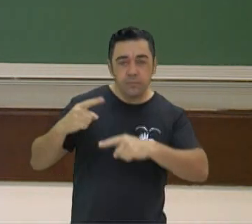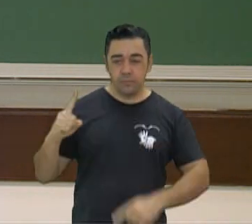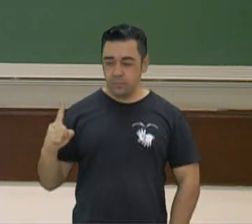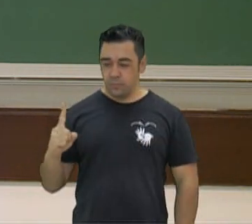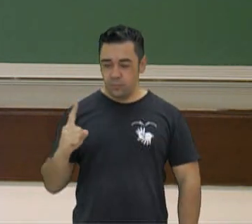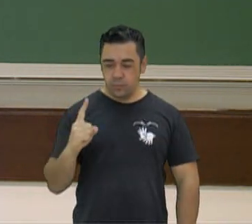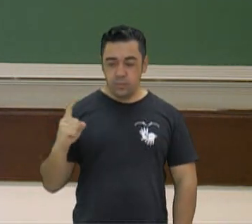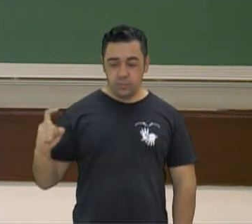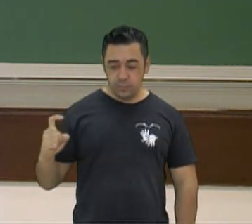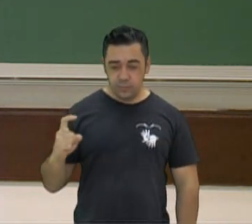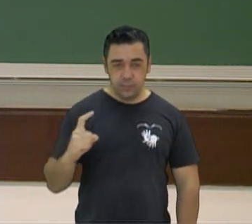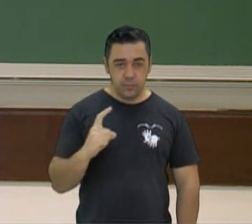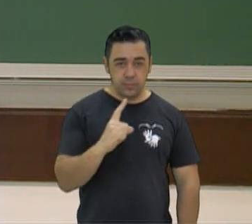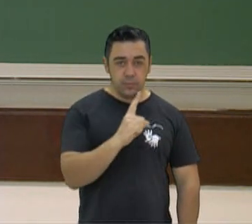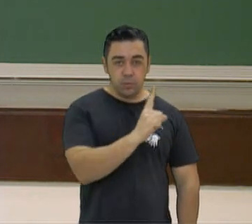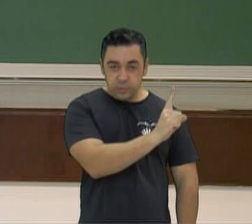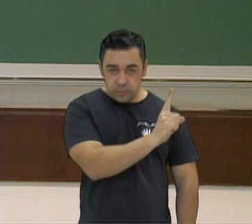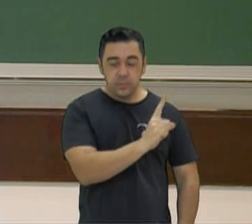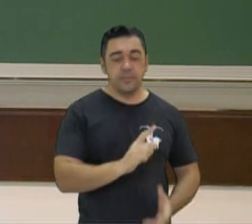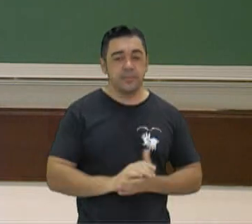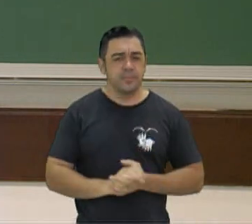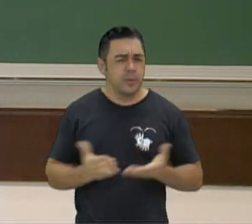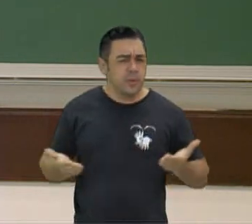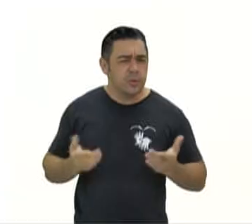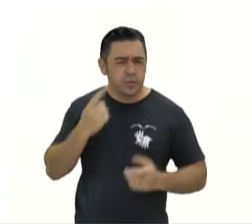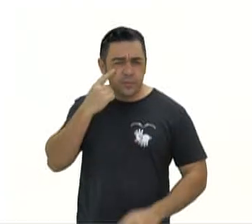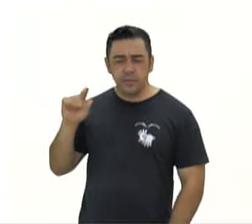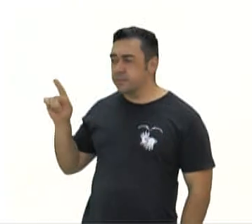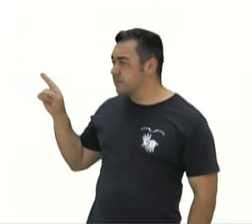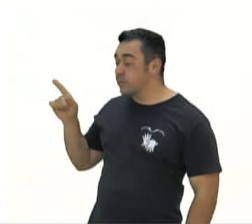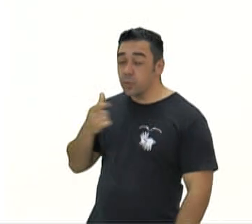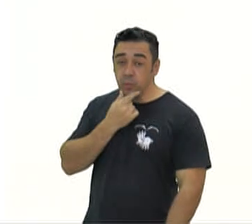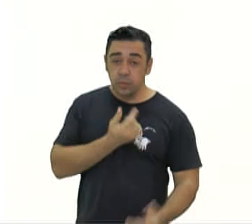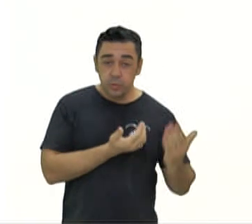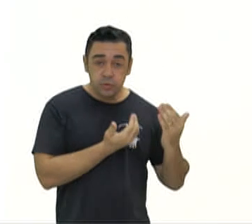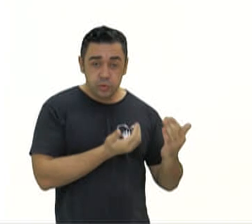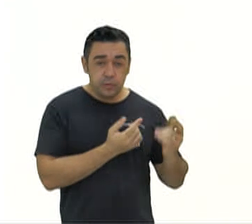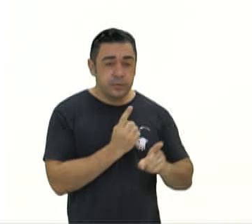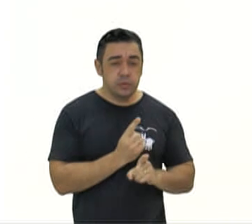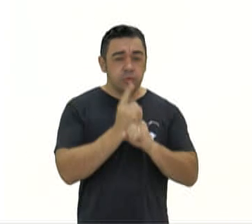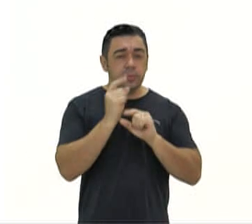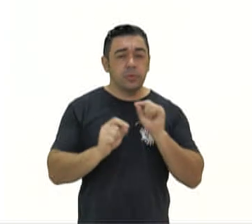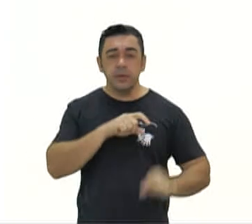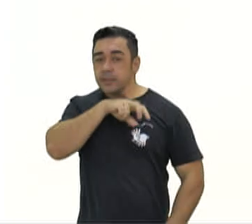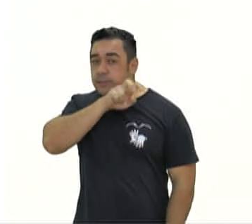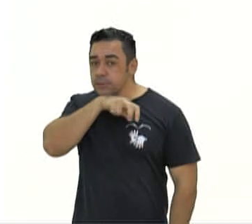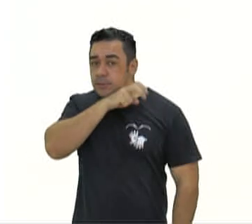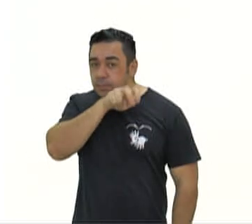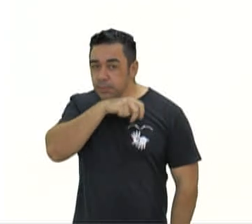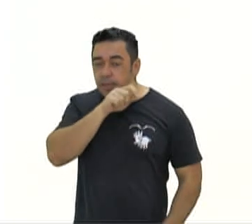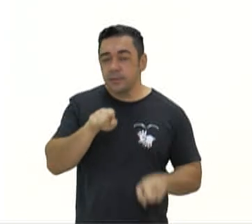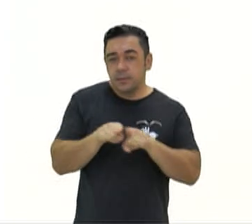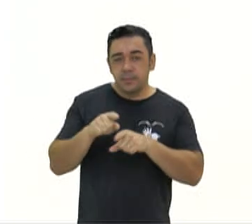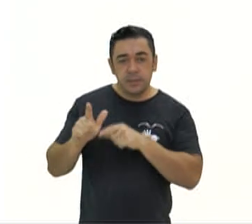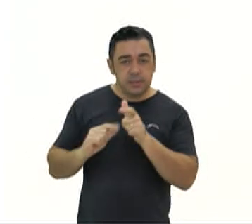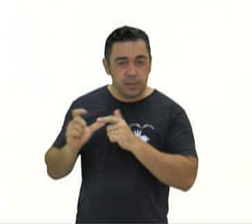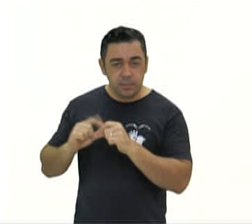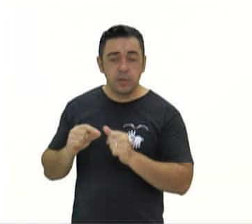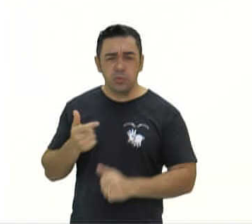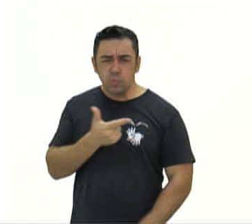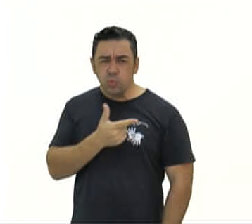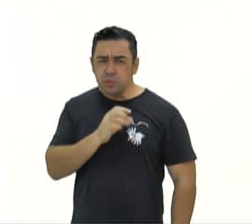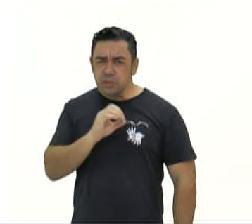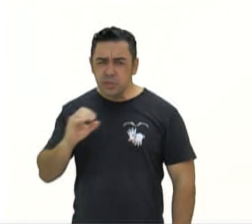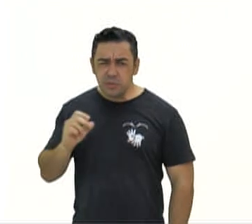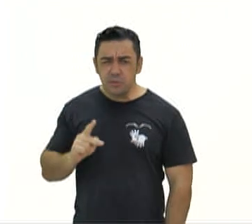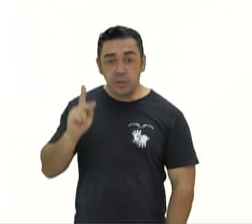aula de hoje, vamos ler aqui junto essa notícia. Jovem que descobriu espécies de serpente estrela do mar a 200 quilômetros do oceano